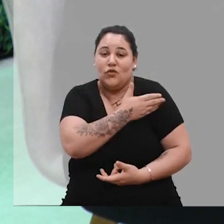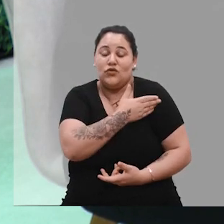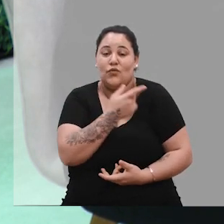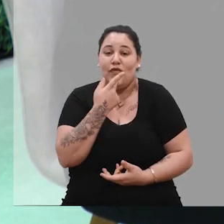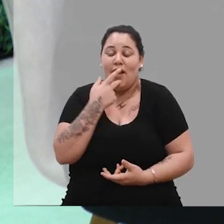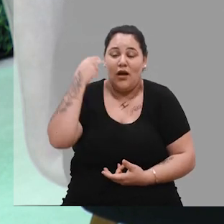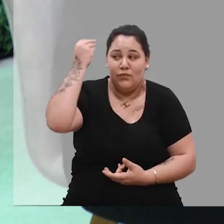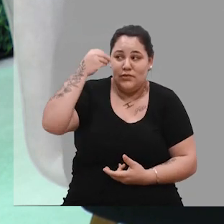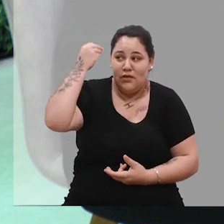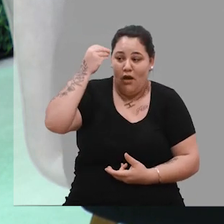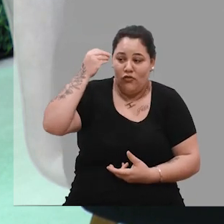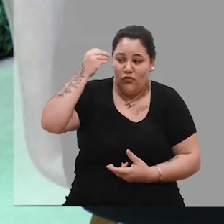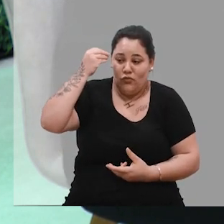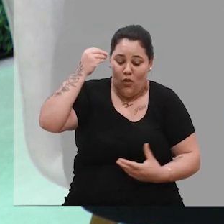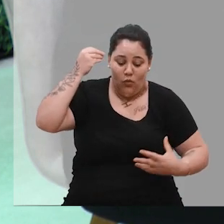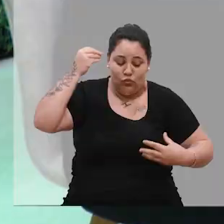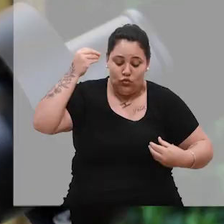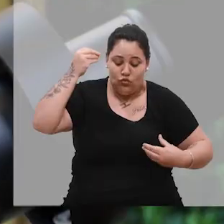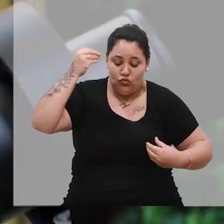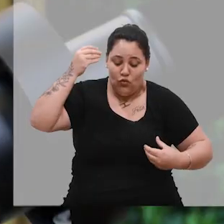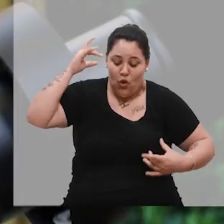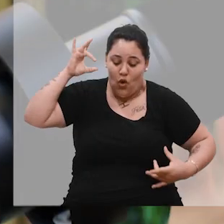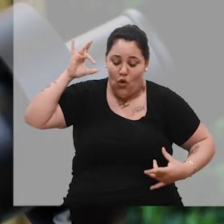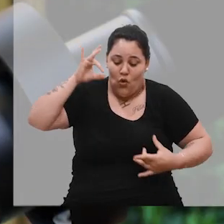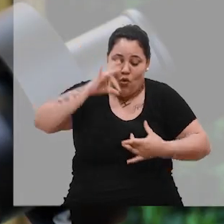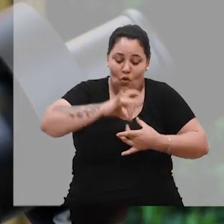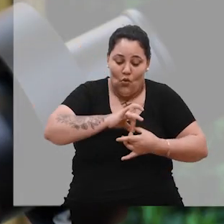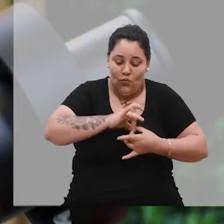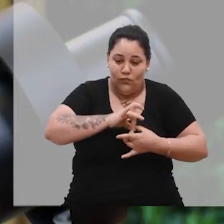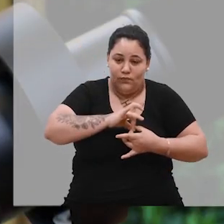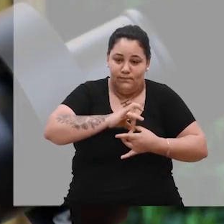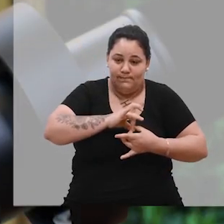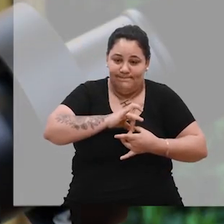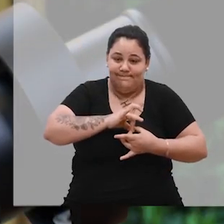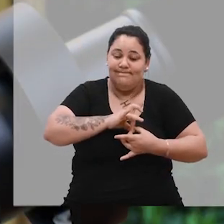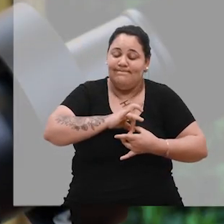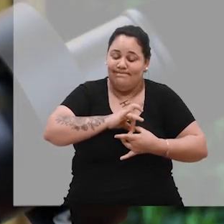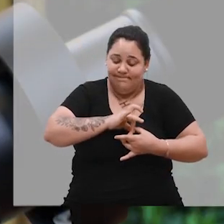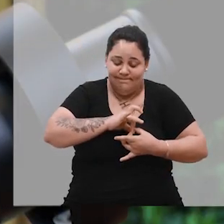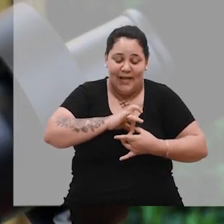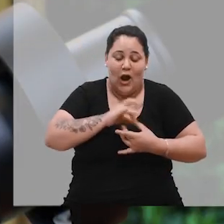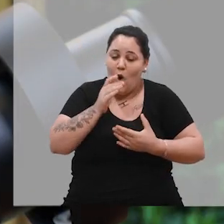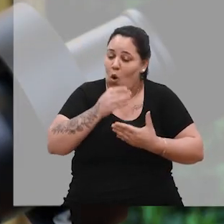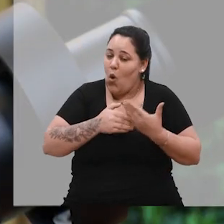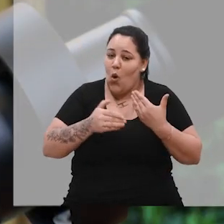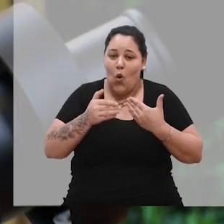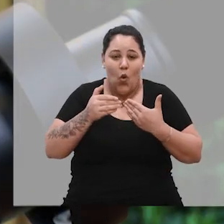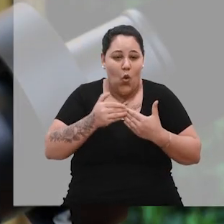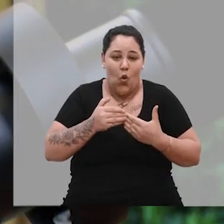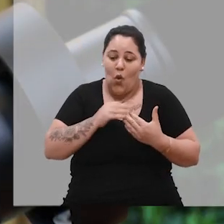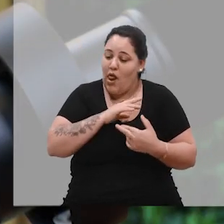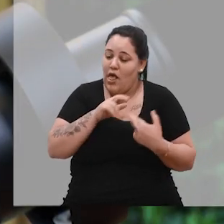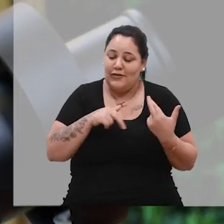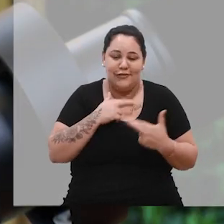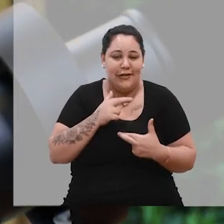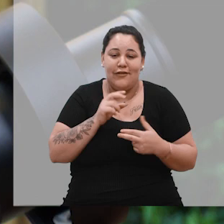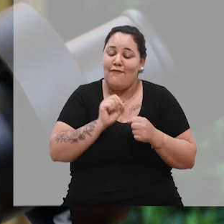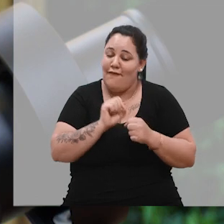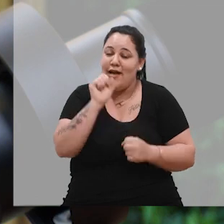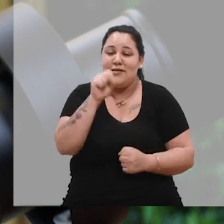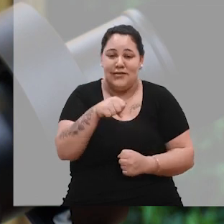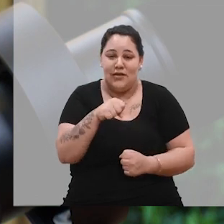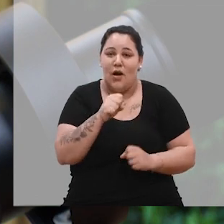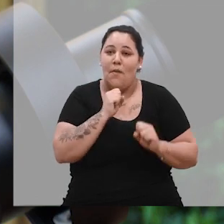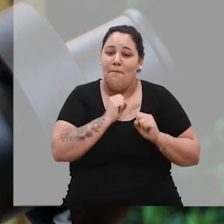ligado ao nosso peito. Então, a gente tem um ímã entre a cabeça e o peito. E isso faz com que, sim, a gente pode ter uma